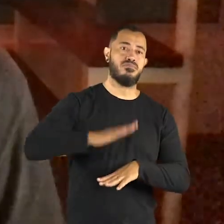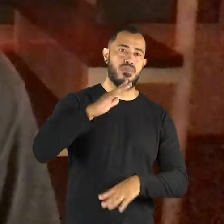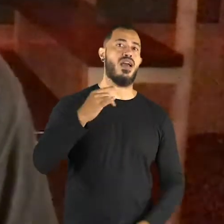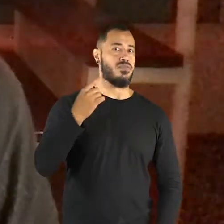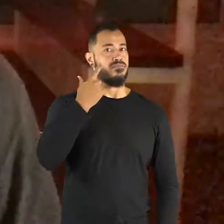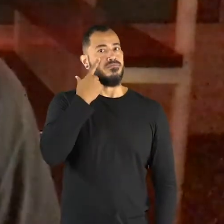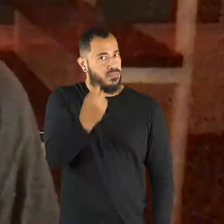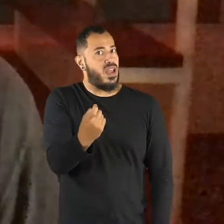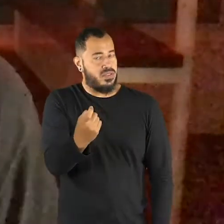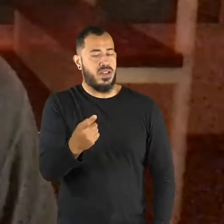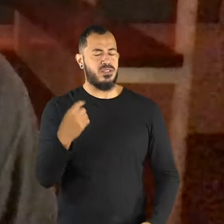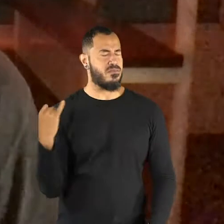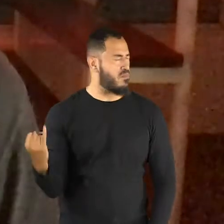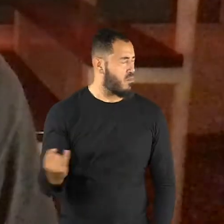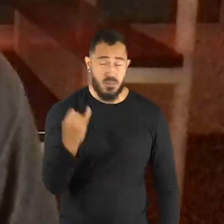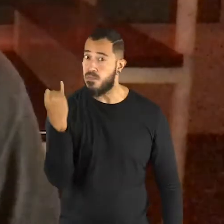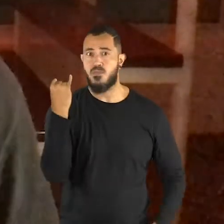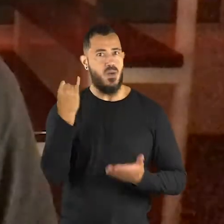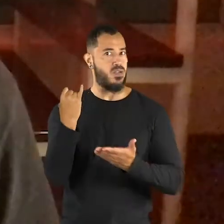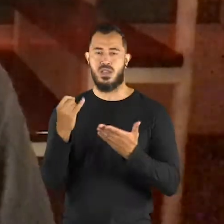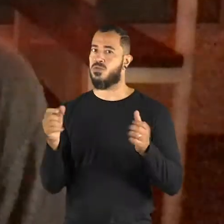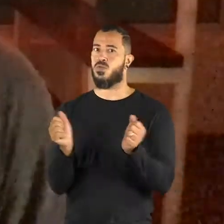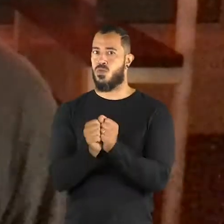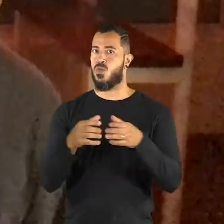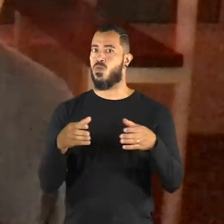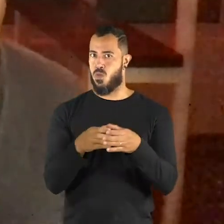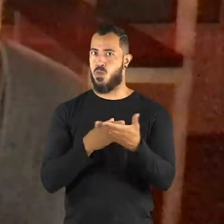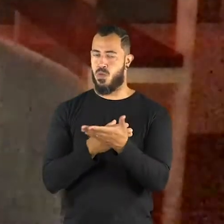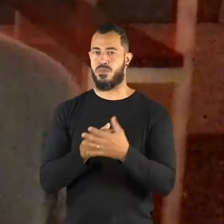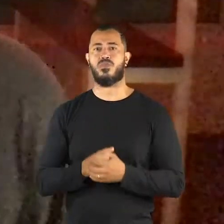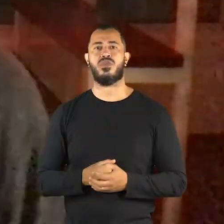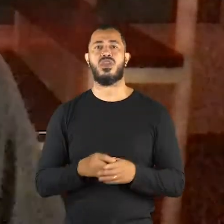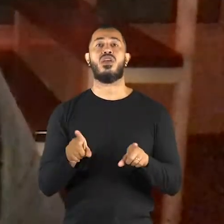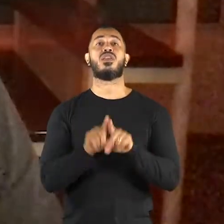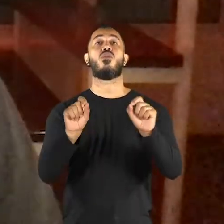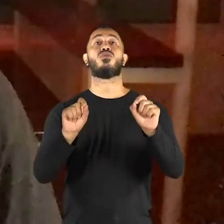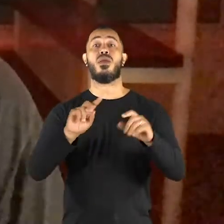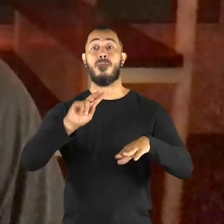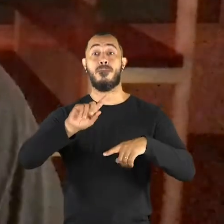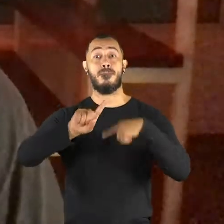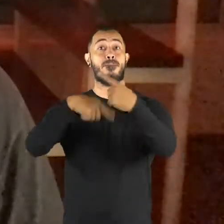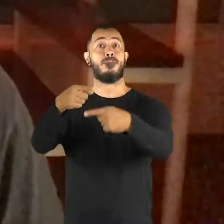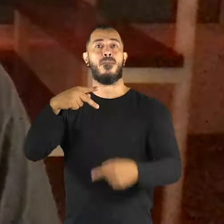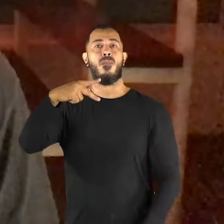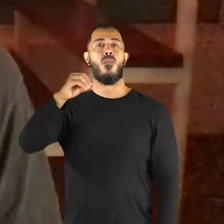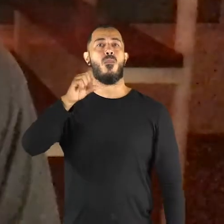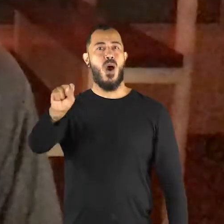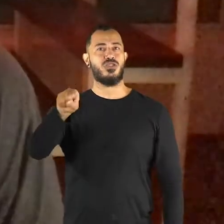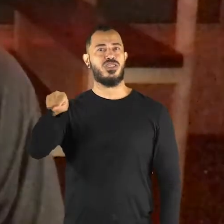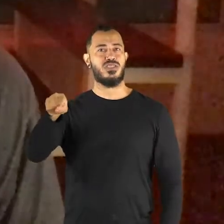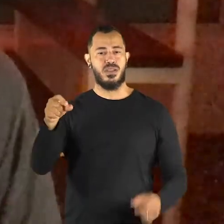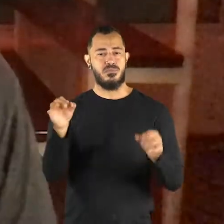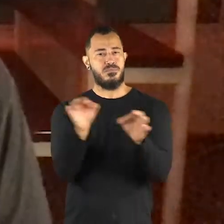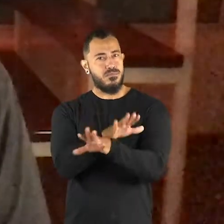é fundamental se ter numa produção de um videoclipe. Também tem o pessoal da pós-produção. Depois de filmado, vai ter